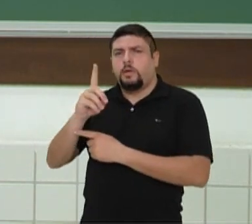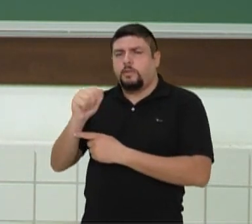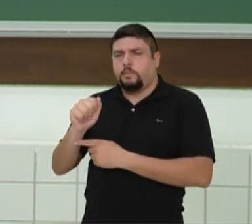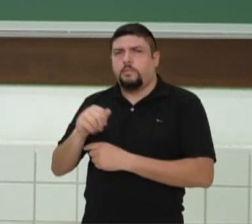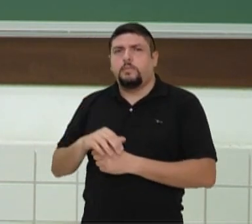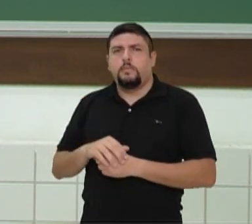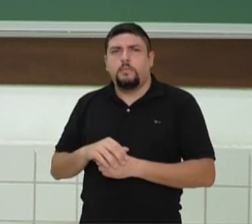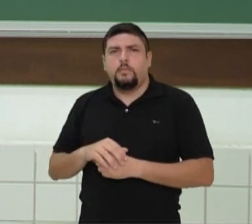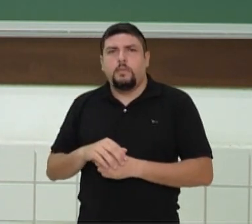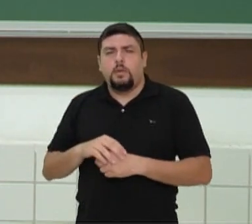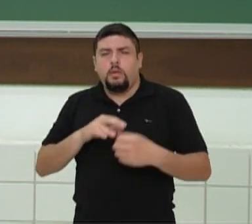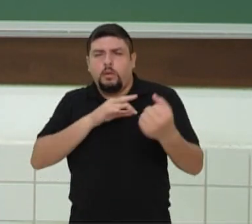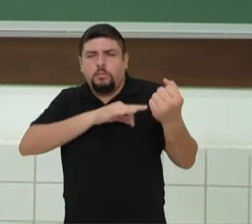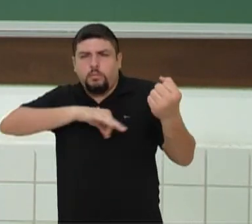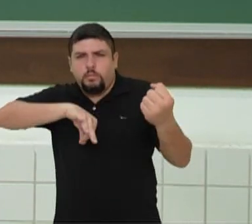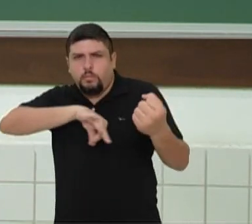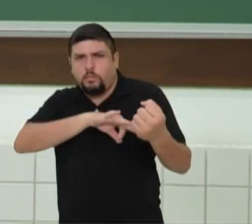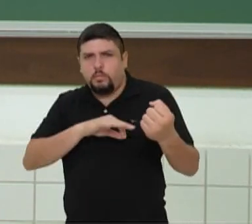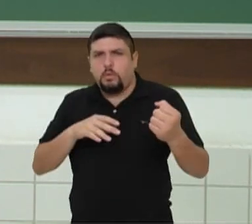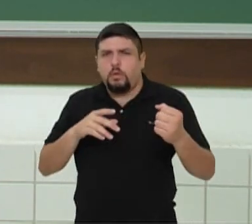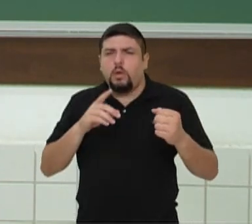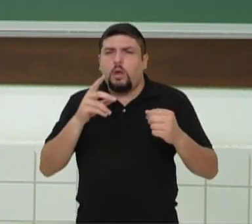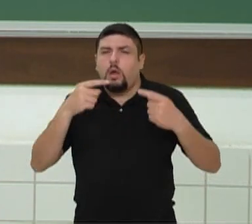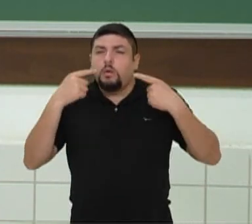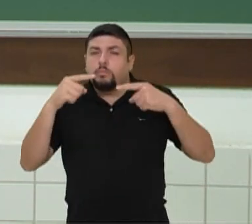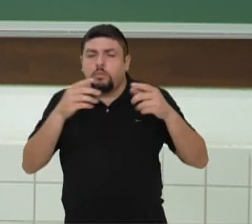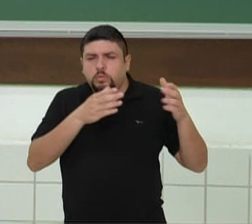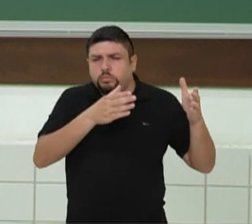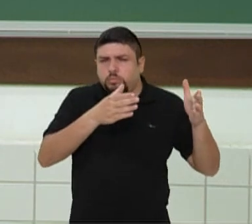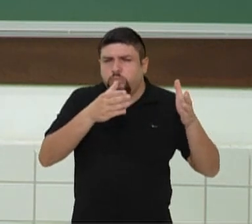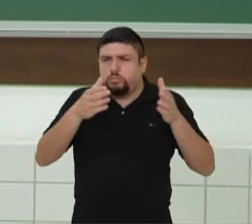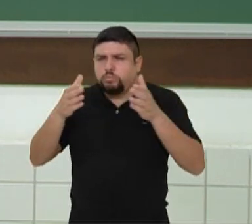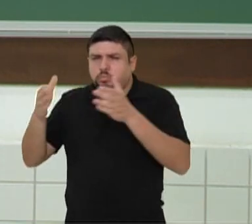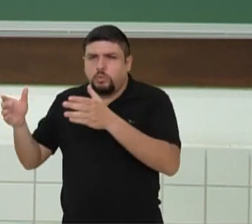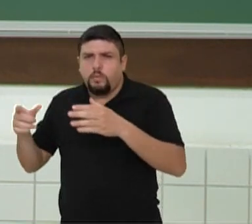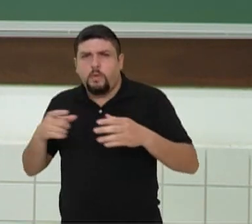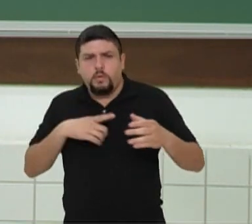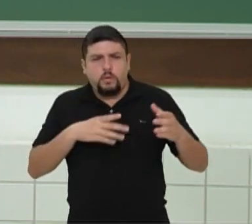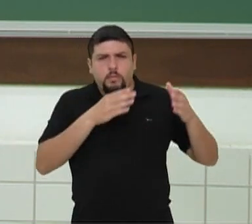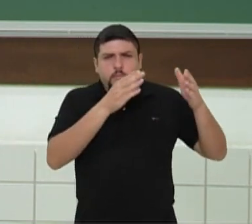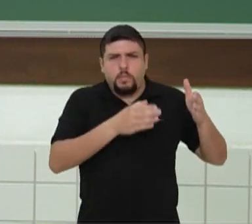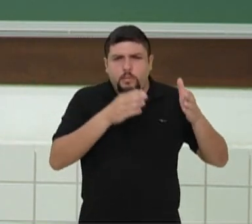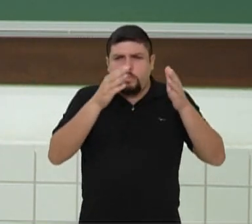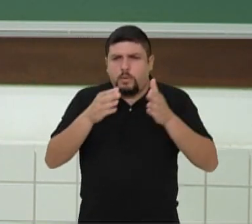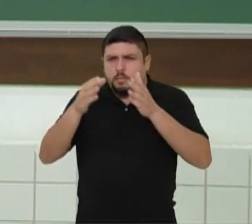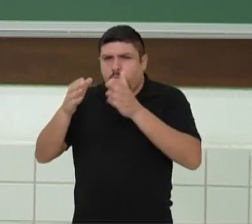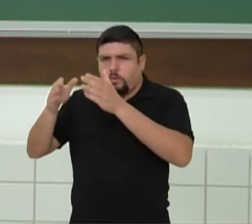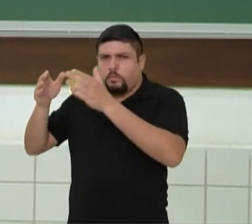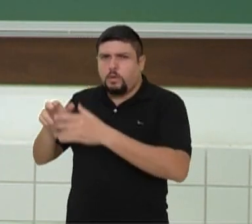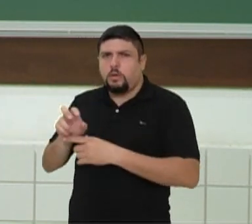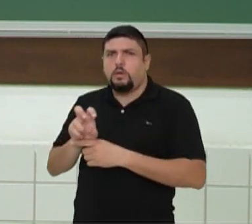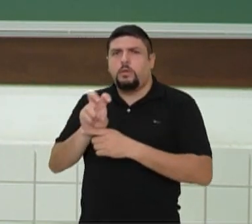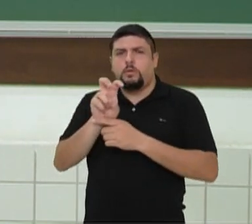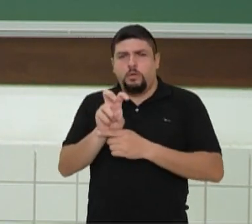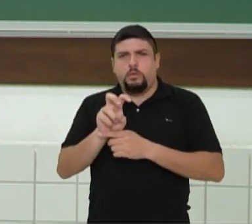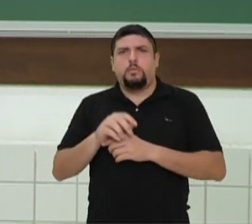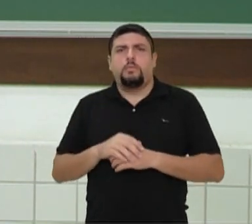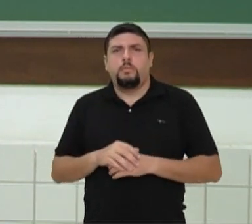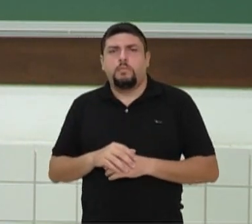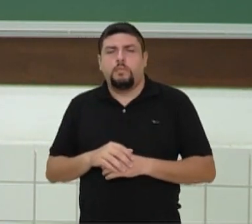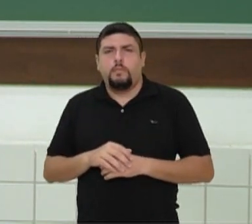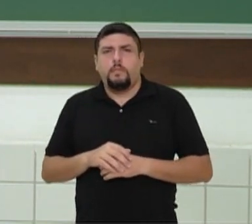analisa alguns aspectos, desde os aspectos geográficos até os aspectos humanos e históricos. É uma